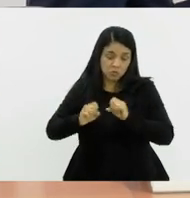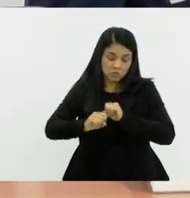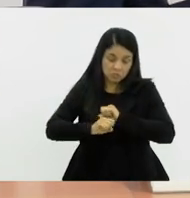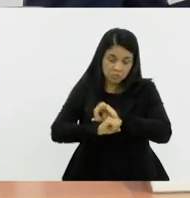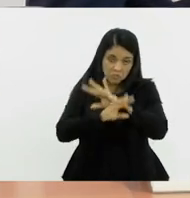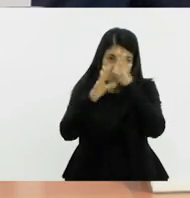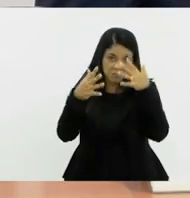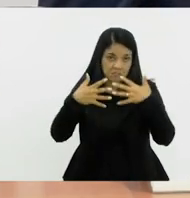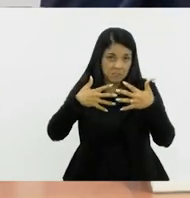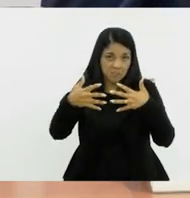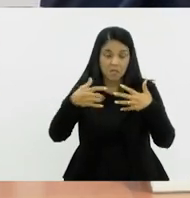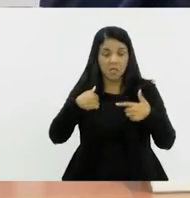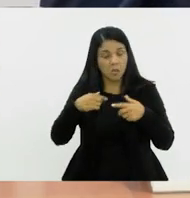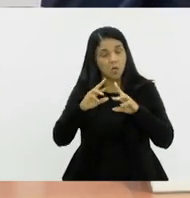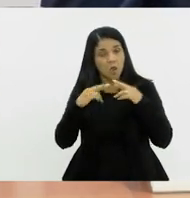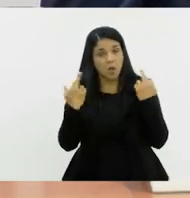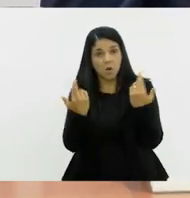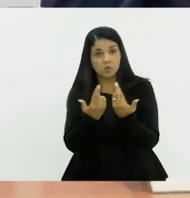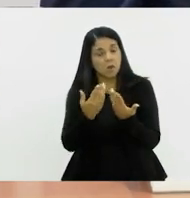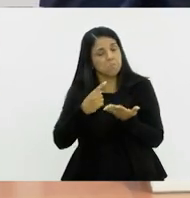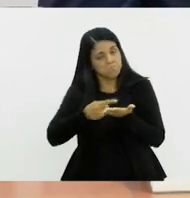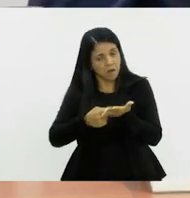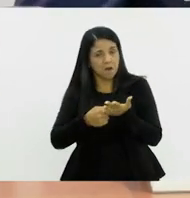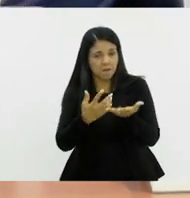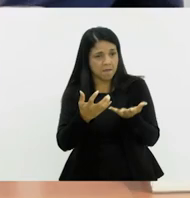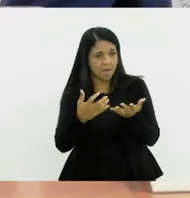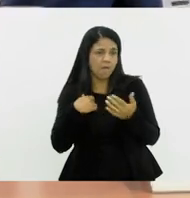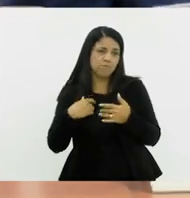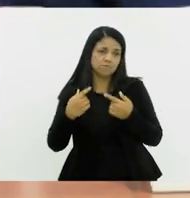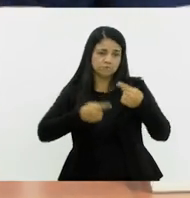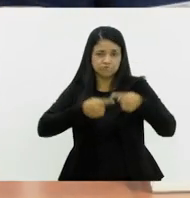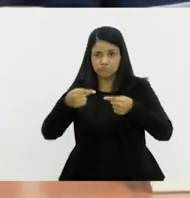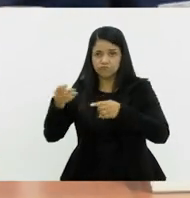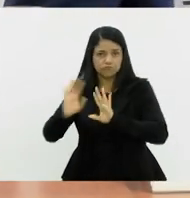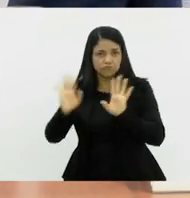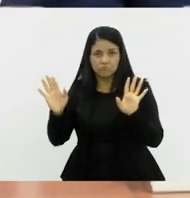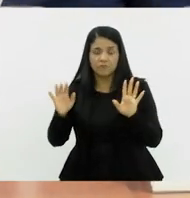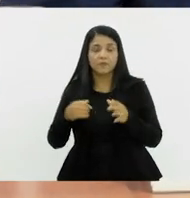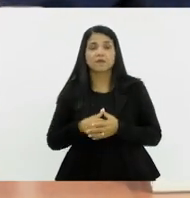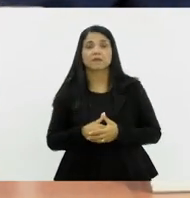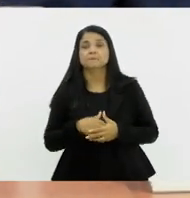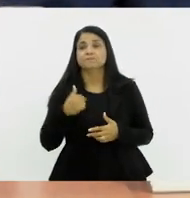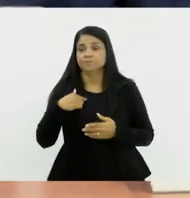audiência, se precisar de reunião, estou aberto. Vou fazer aqui uma ponderação. Né?